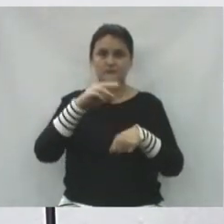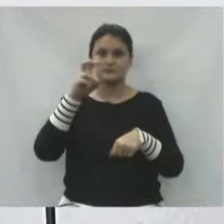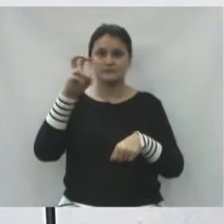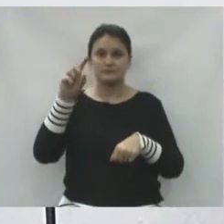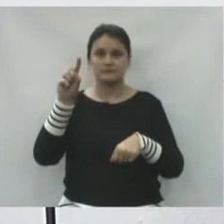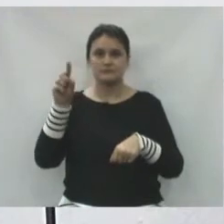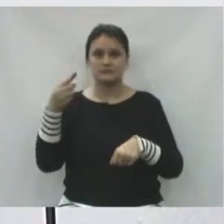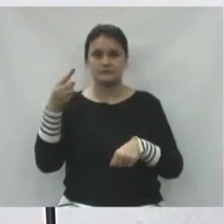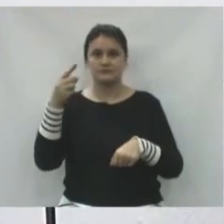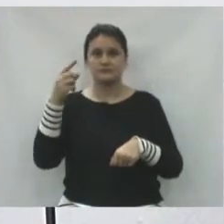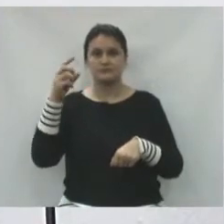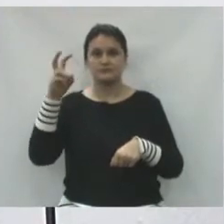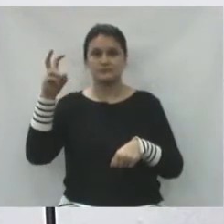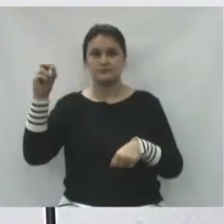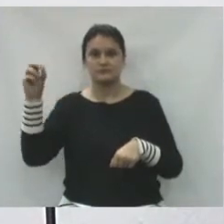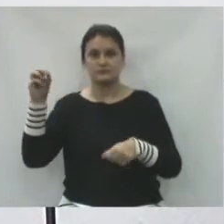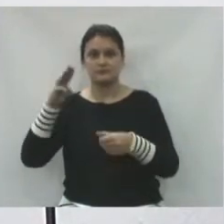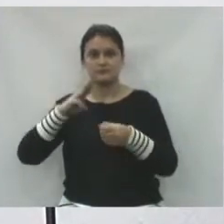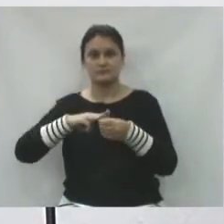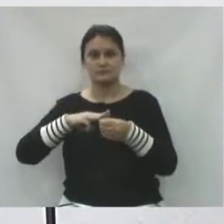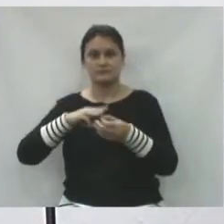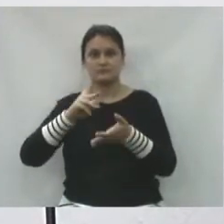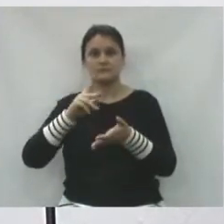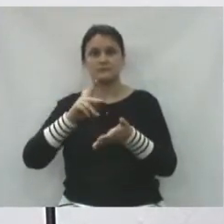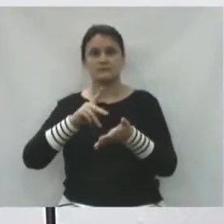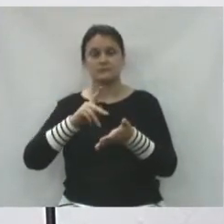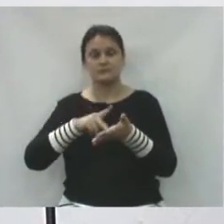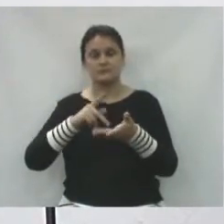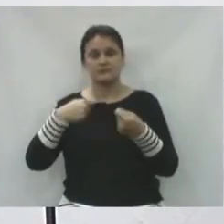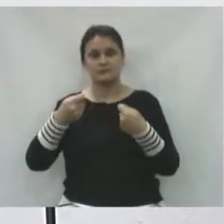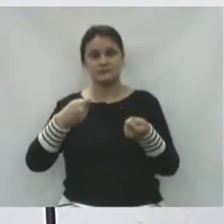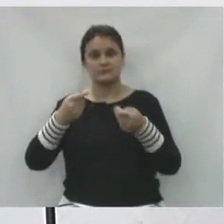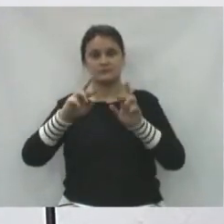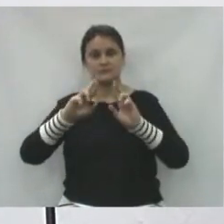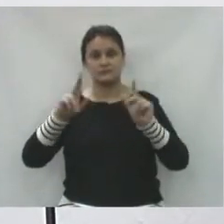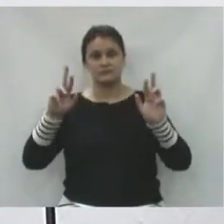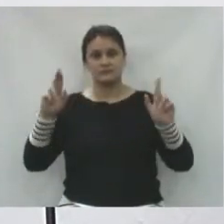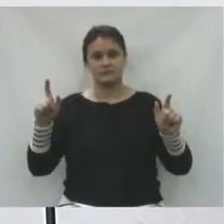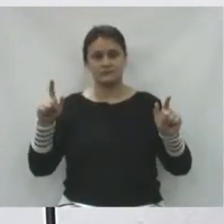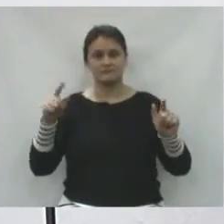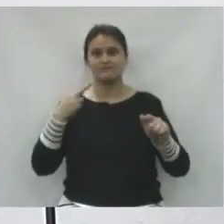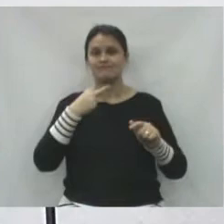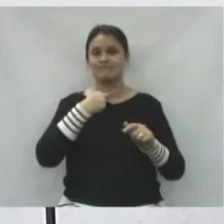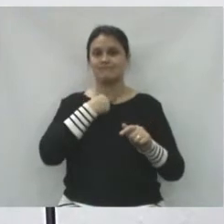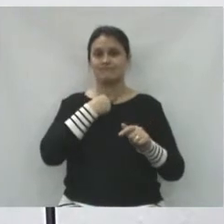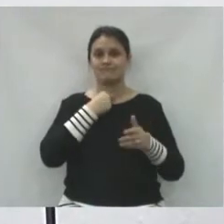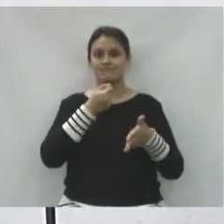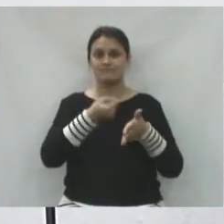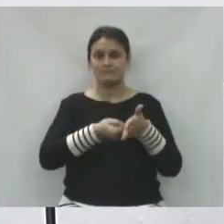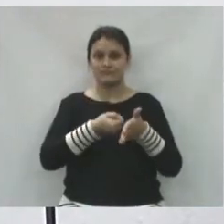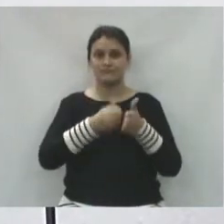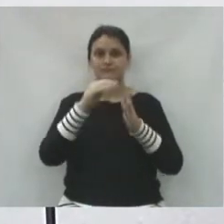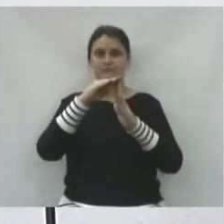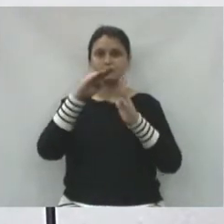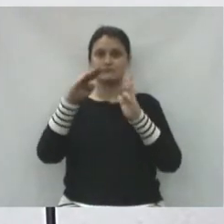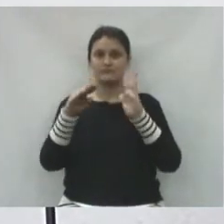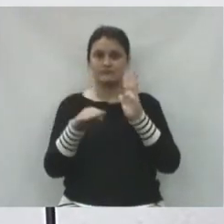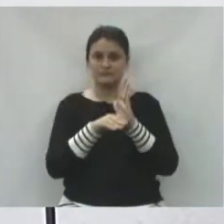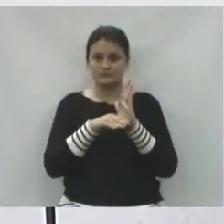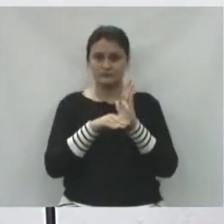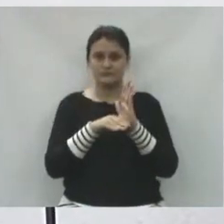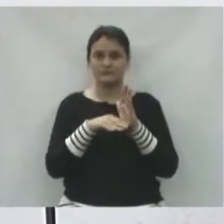de 5.500 municípios com realidades econômicas distintas. Não podemos exigir que